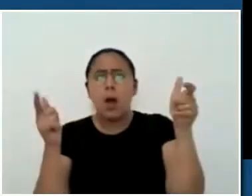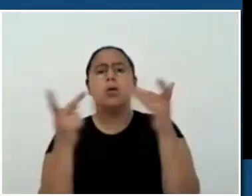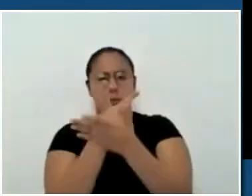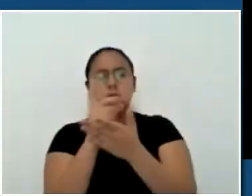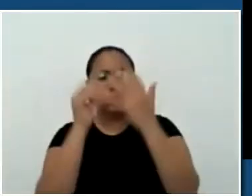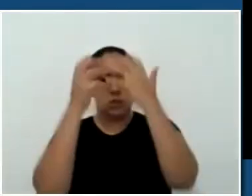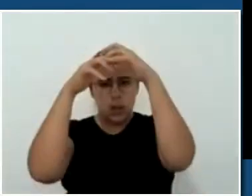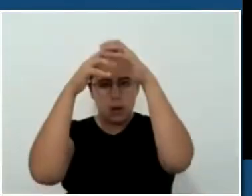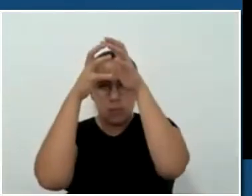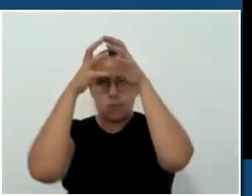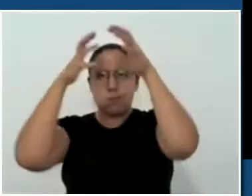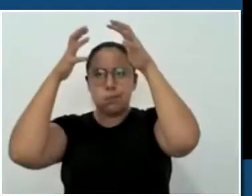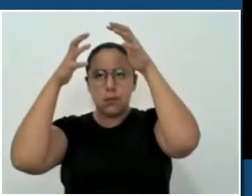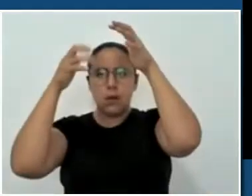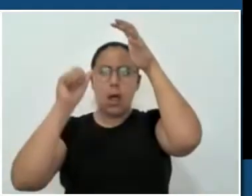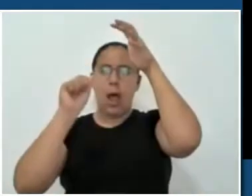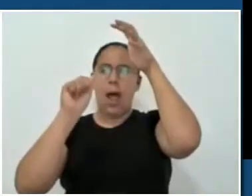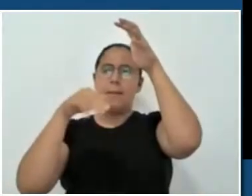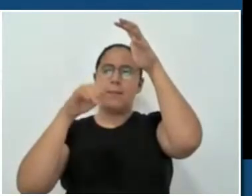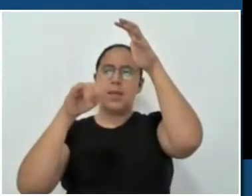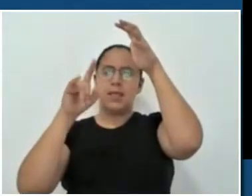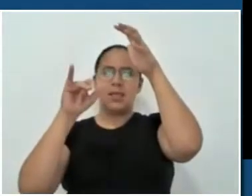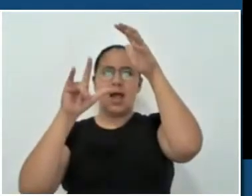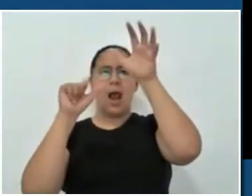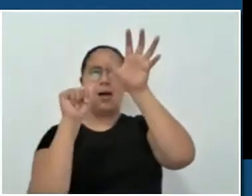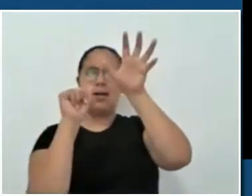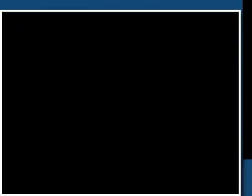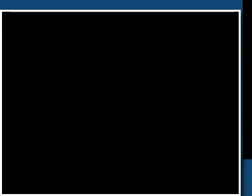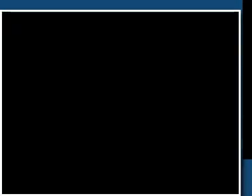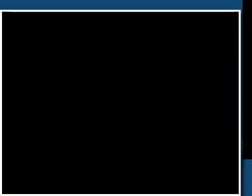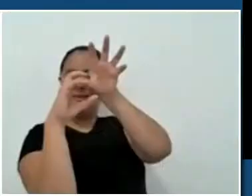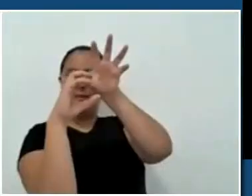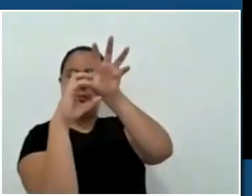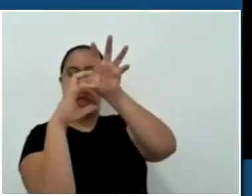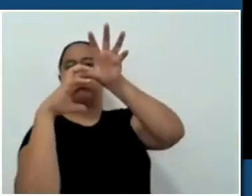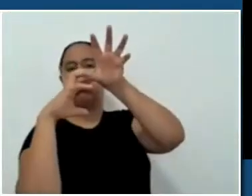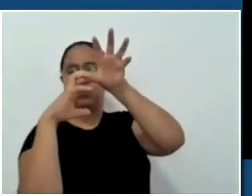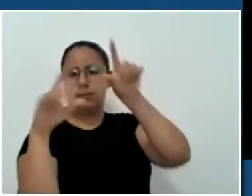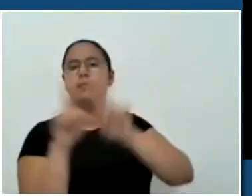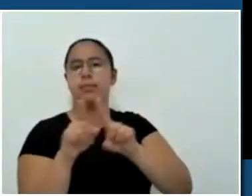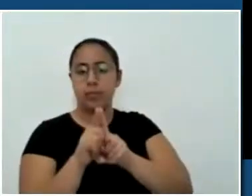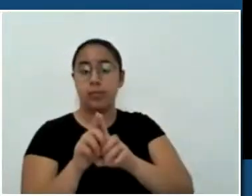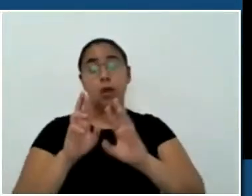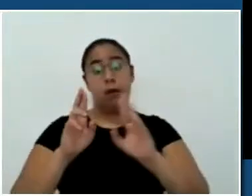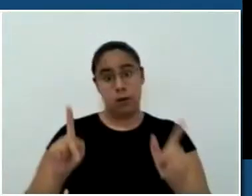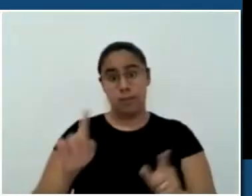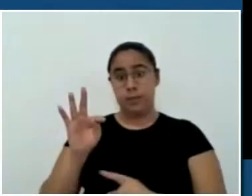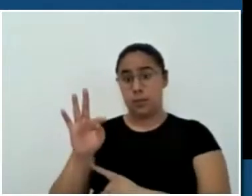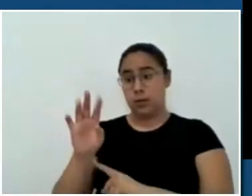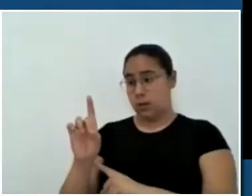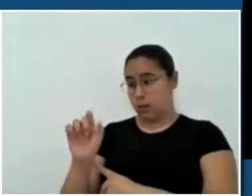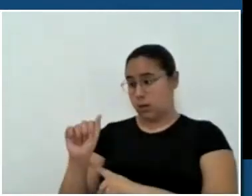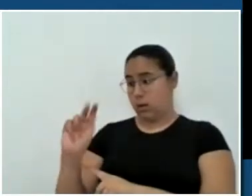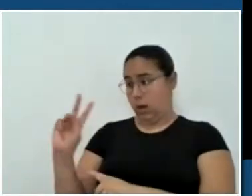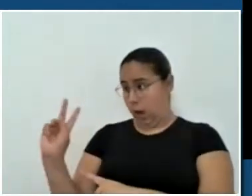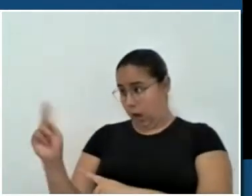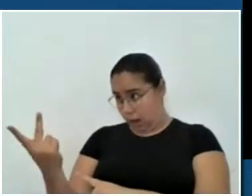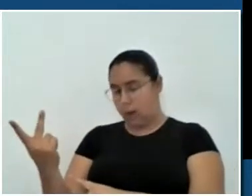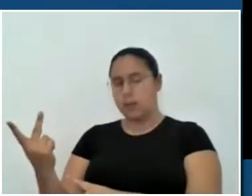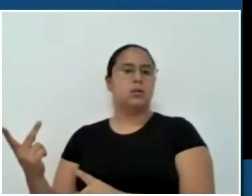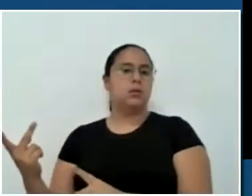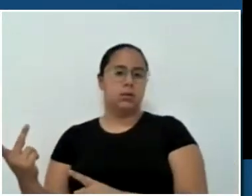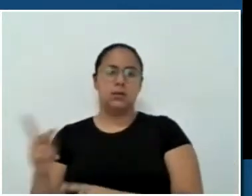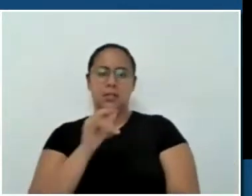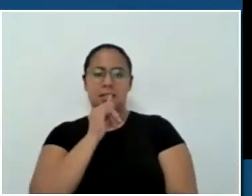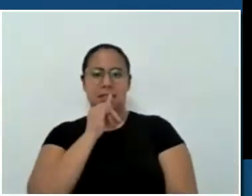amígdala, giro temporal superior e médio. E no TDAH, o volume cerebral como um todo também não tem exame para fazer, mas você consegue, avaliando